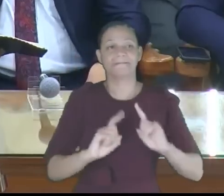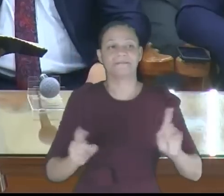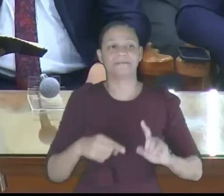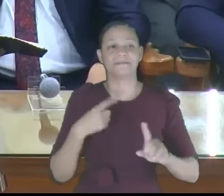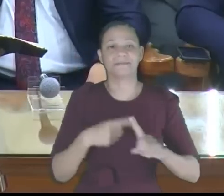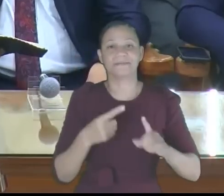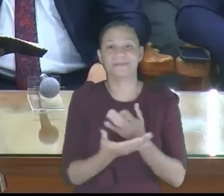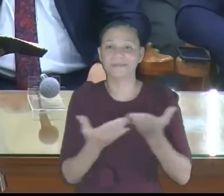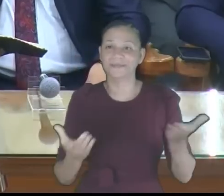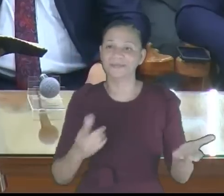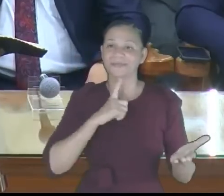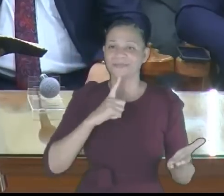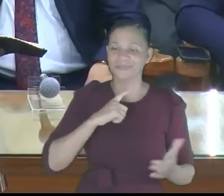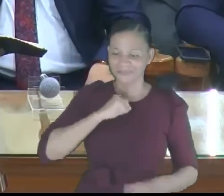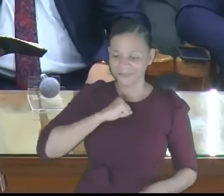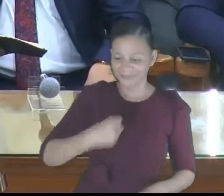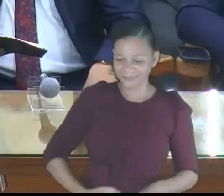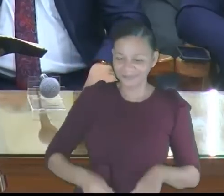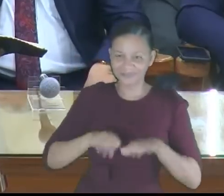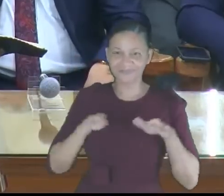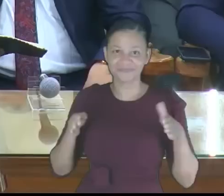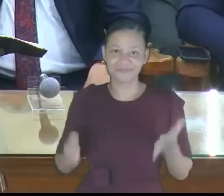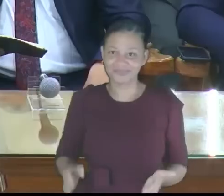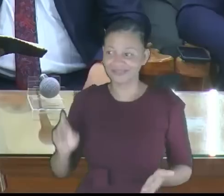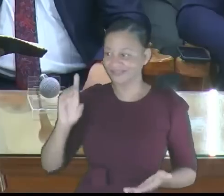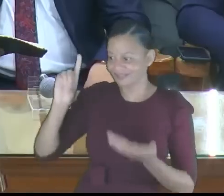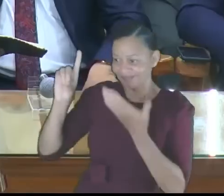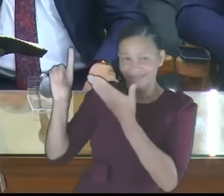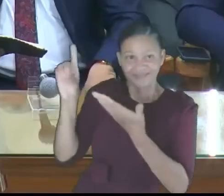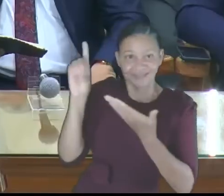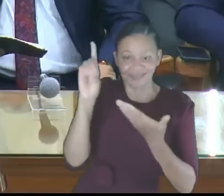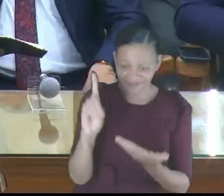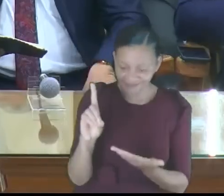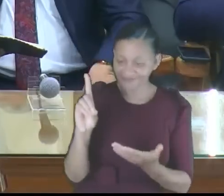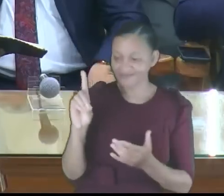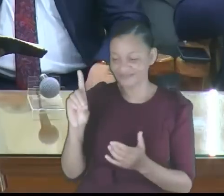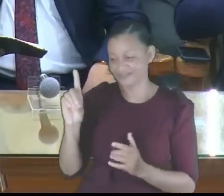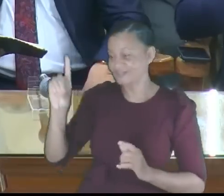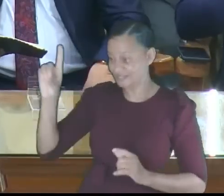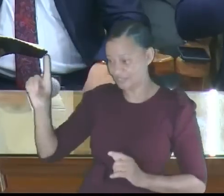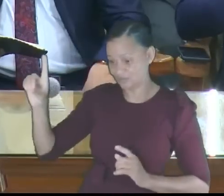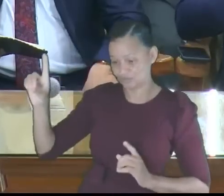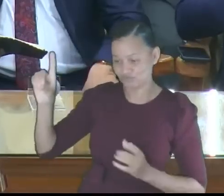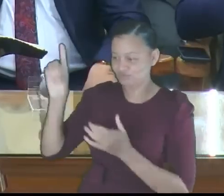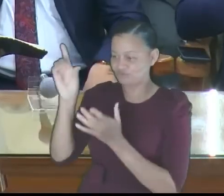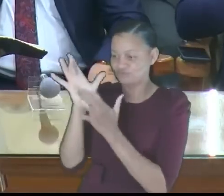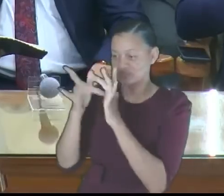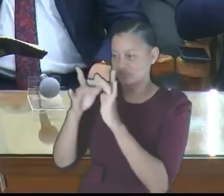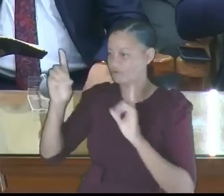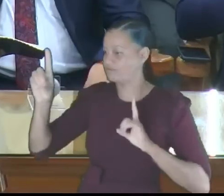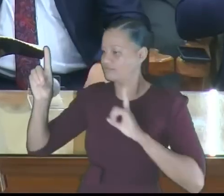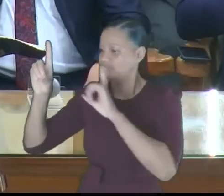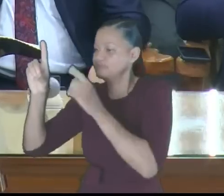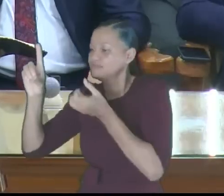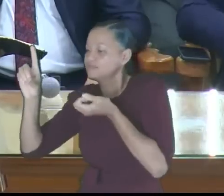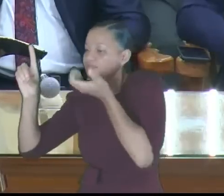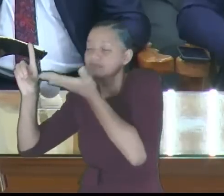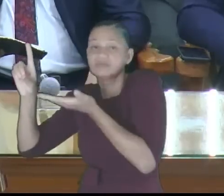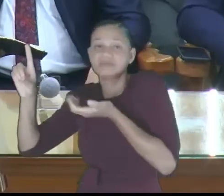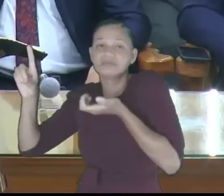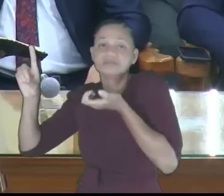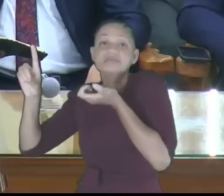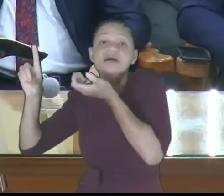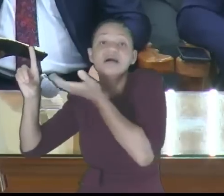um sumo sacerdote diante de Deus. E quando Jesus chega diante de Deus, sabe o que é que ele leva para apresentar ao Pai? Você sabe o que é que ele